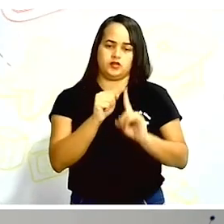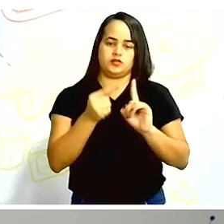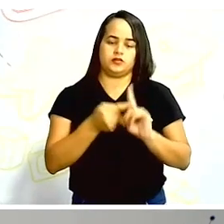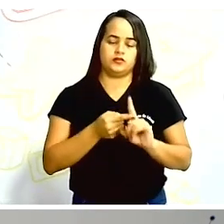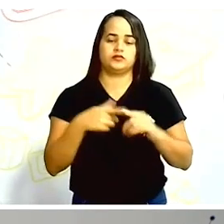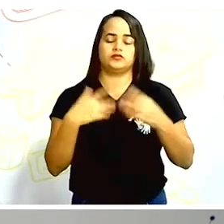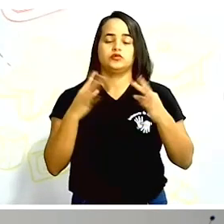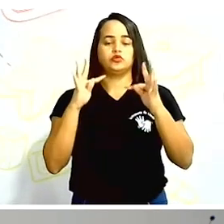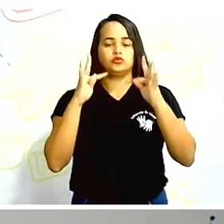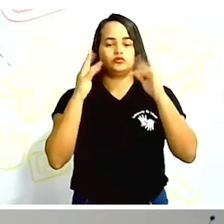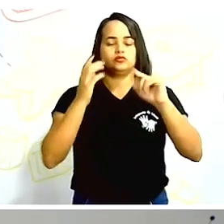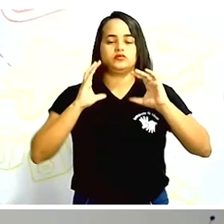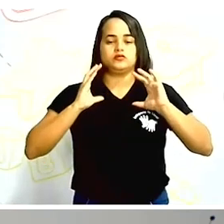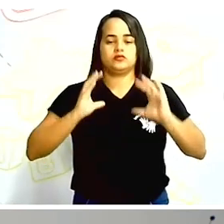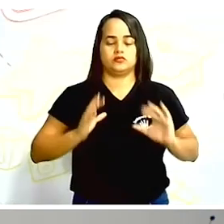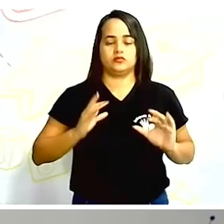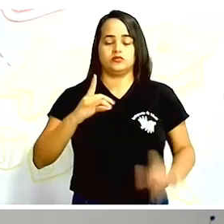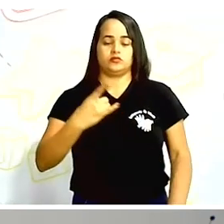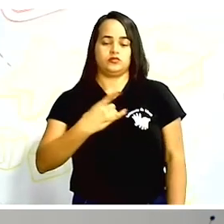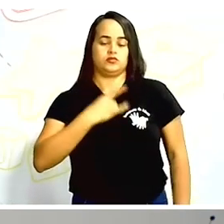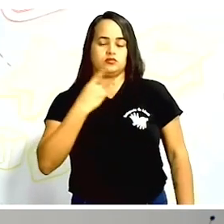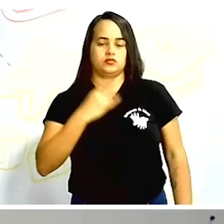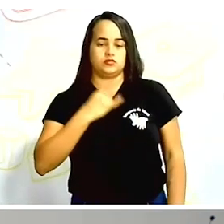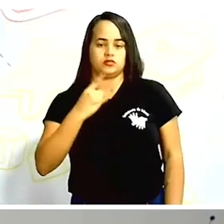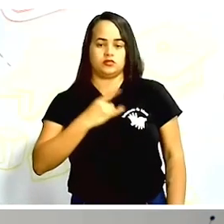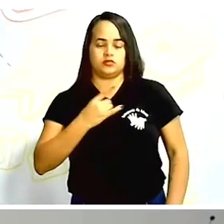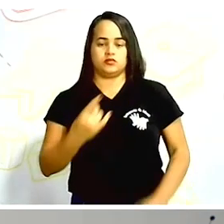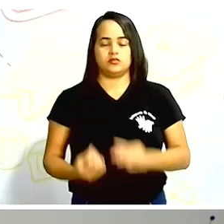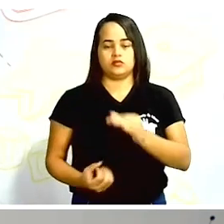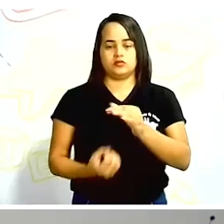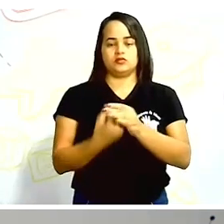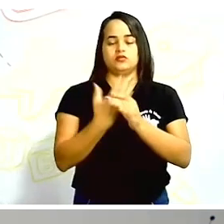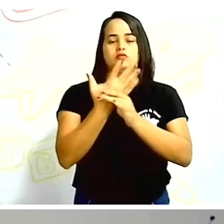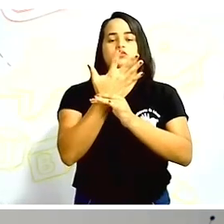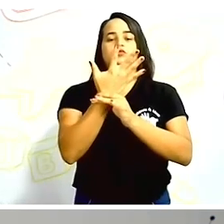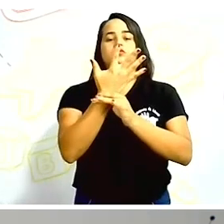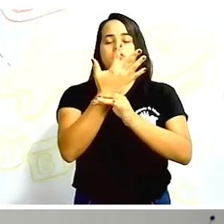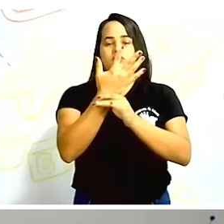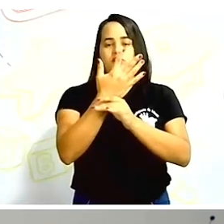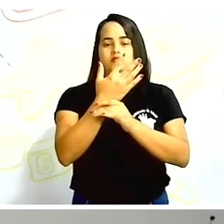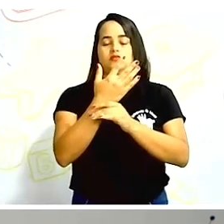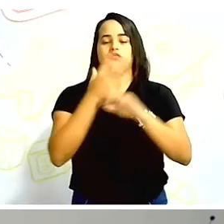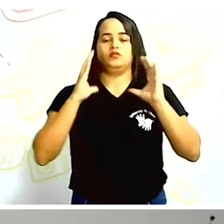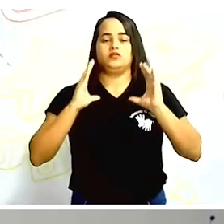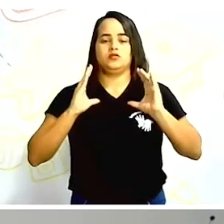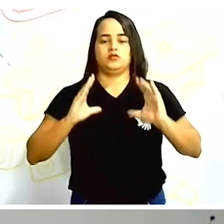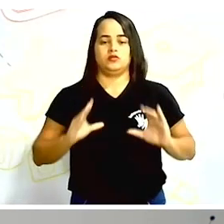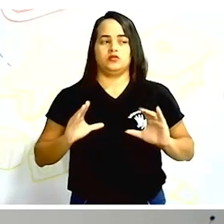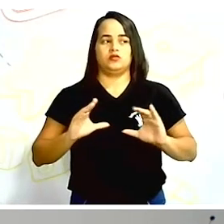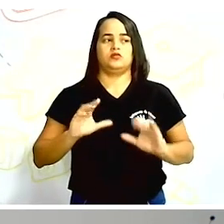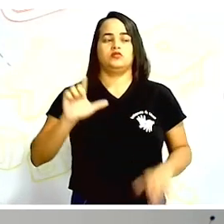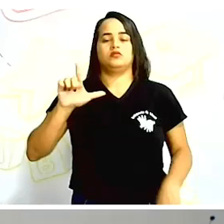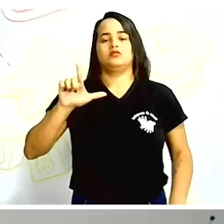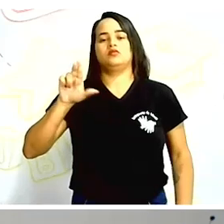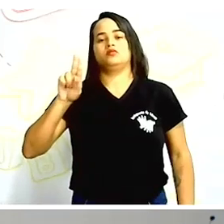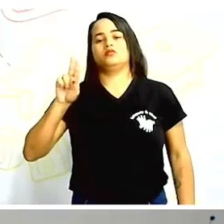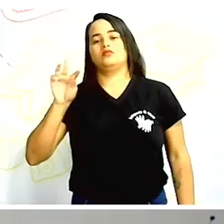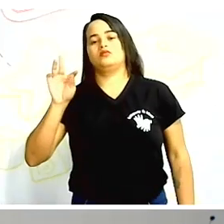durante a gravidez, a progesterona vai ser produzida inicialmente pelo corpo lúteo, que é uma